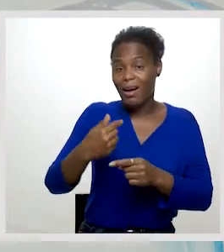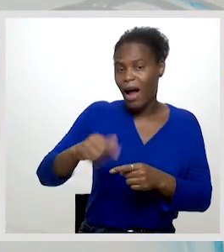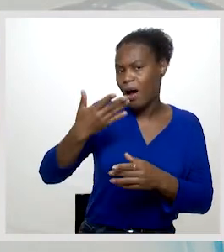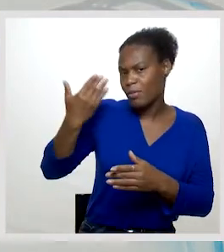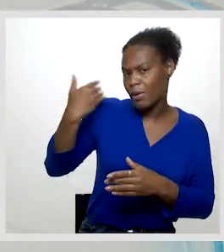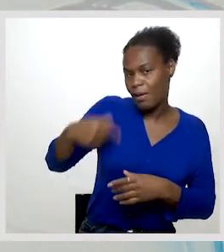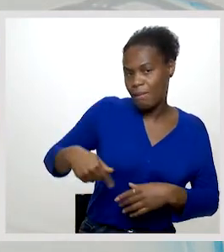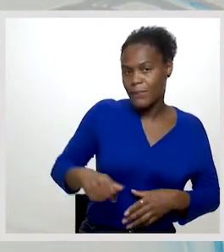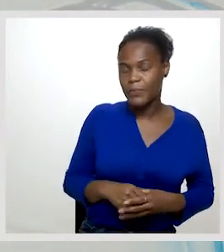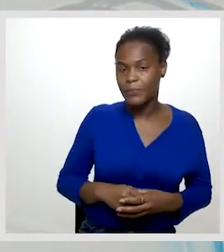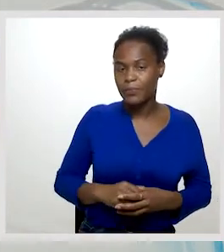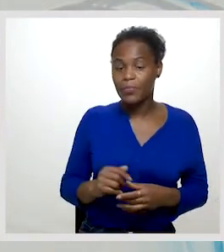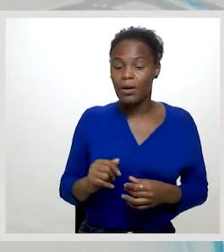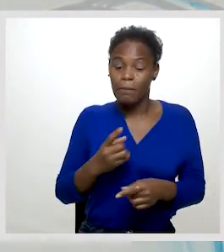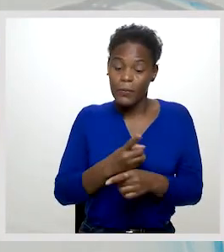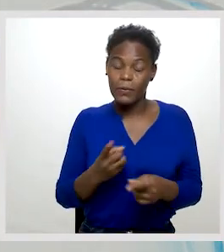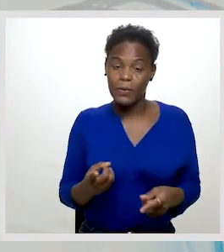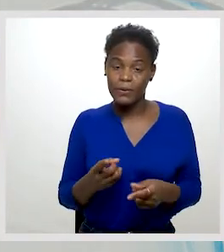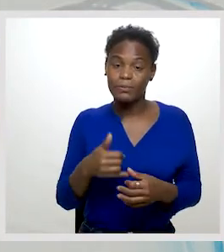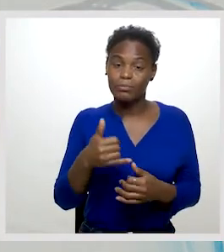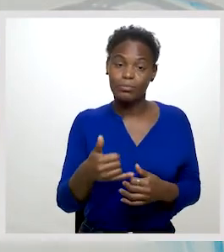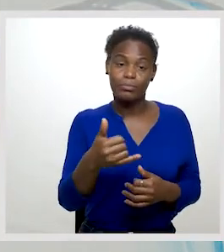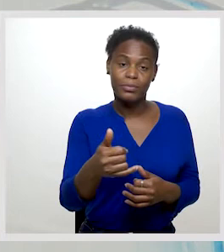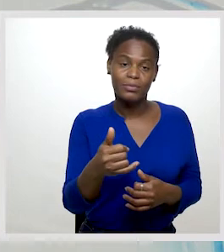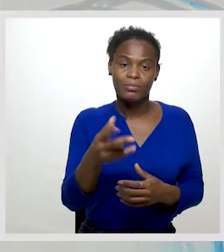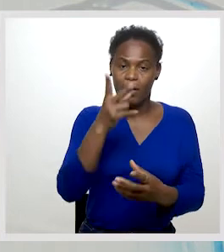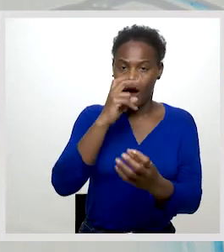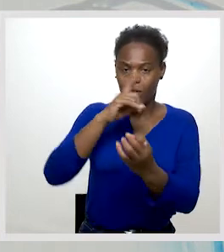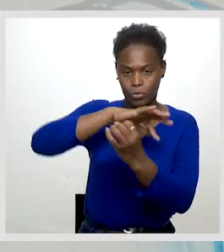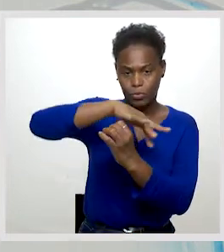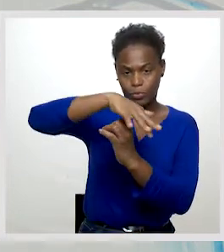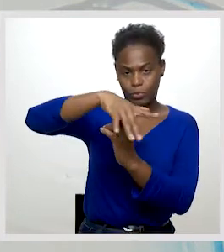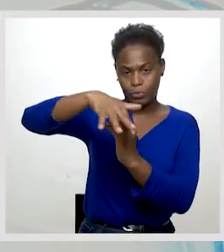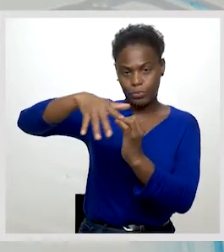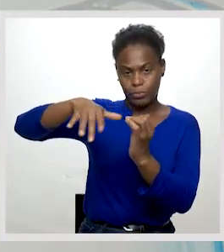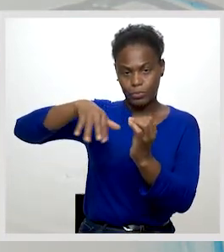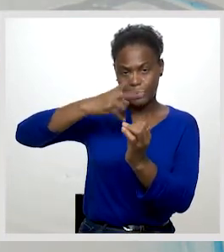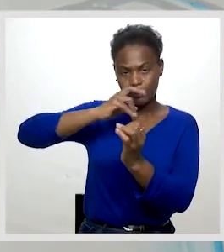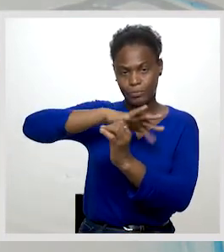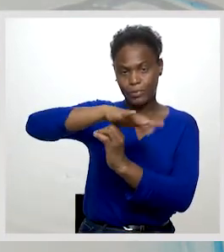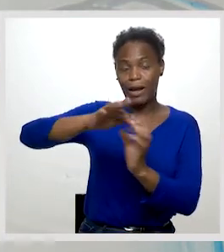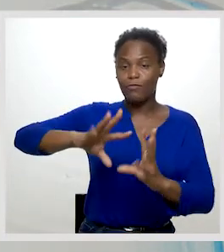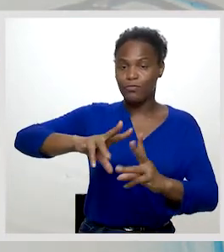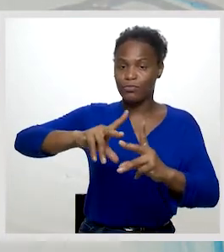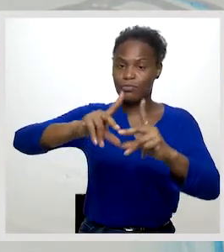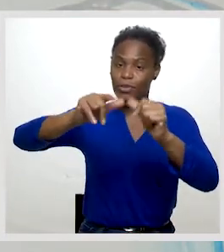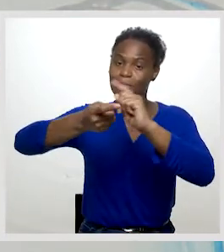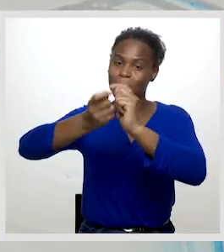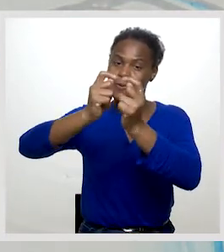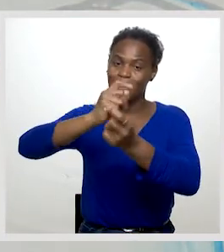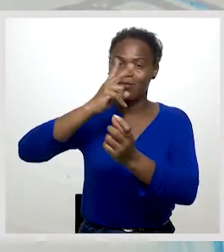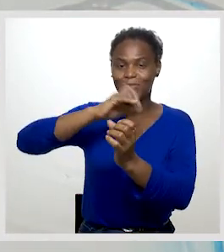existe nessa altura. E então, por aí, a atmosfera evoluiu. Ao evoluir-se, transformou-se